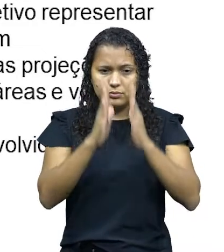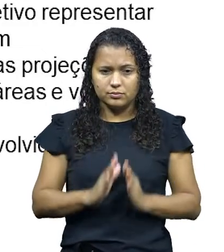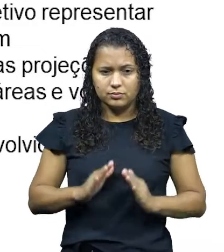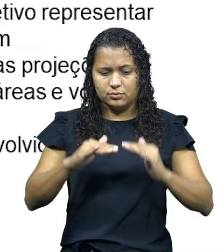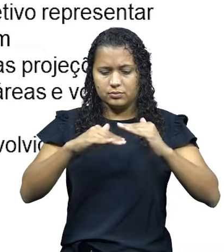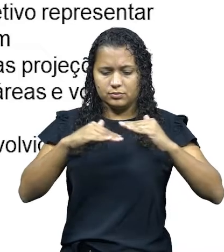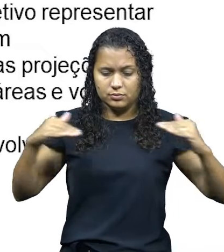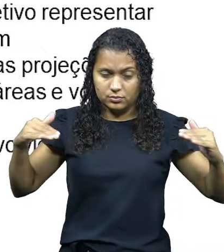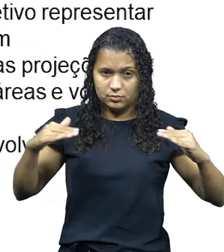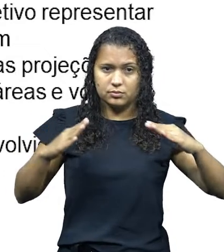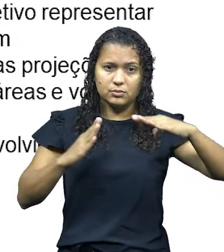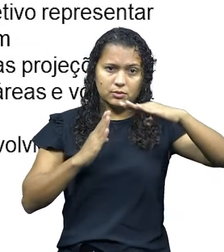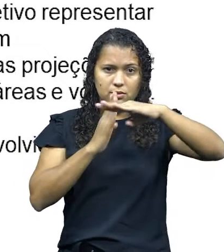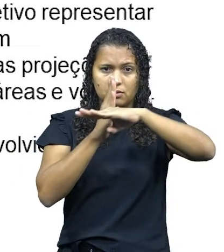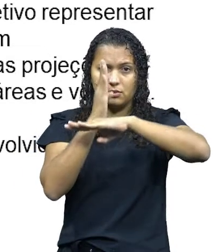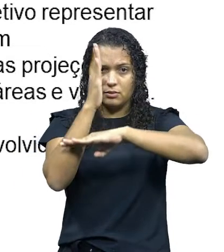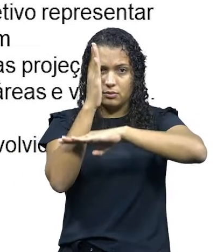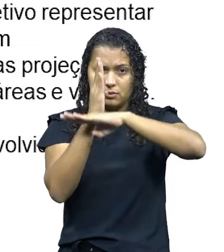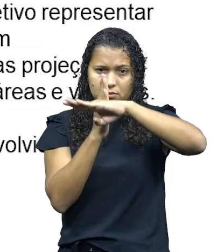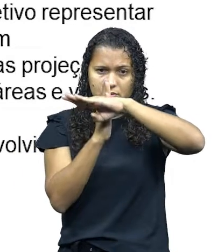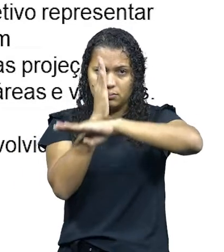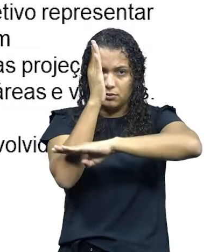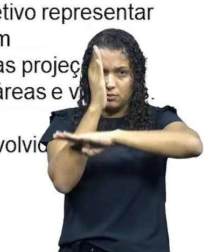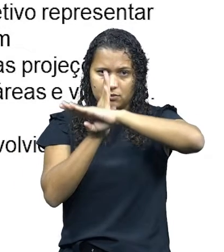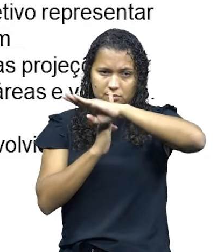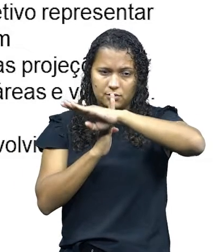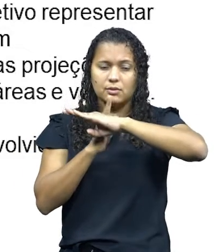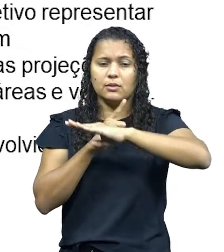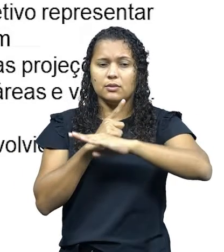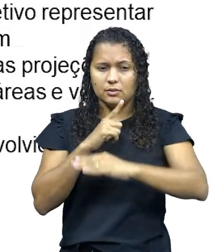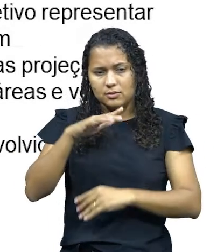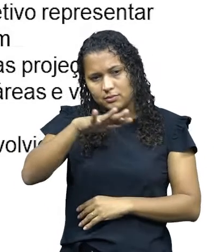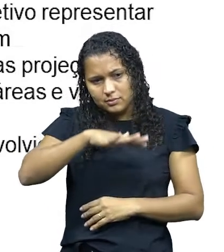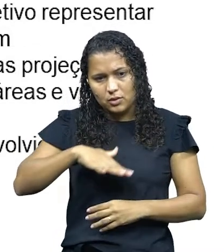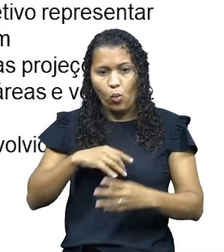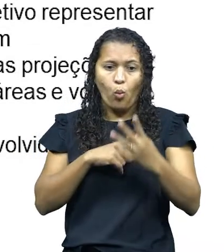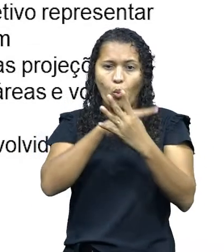planos perpendiculares entre si, eles dividem